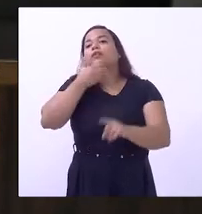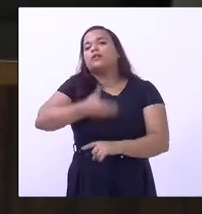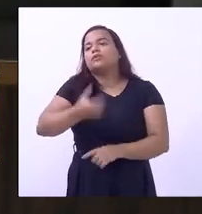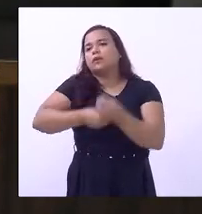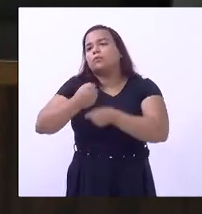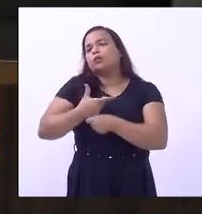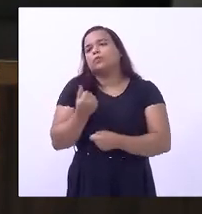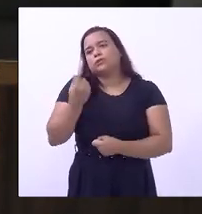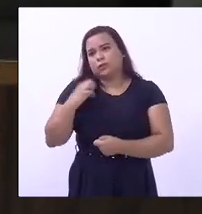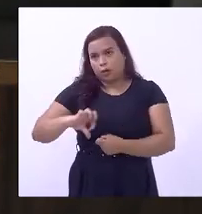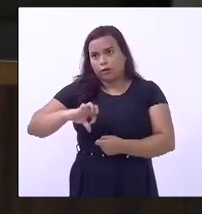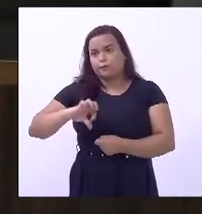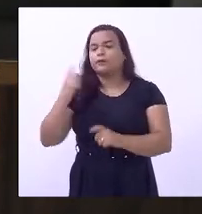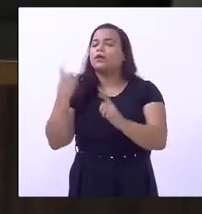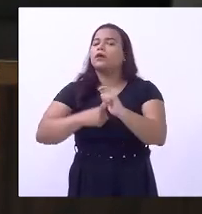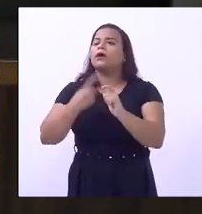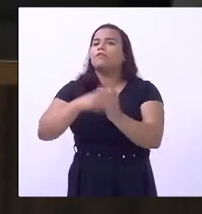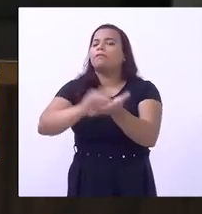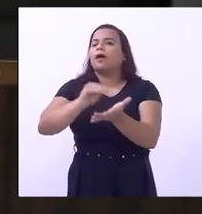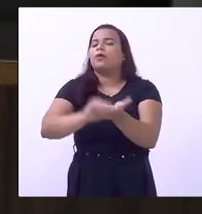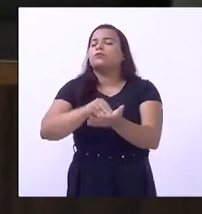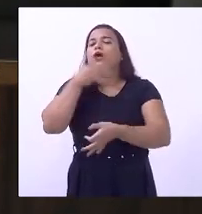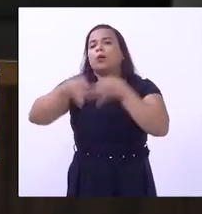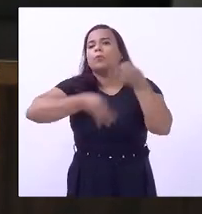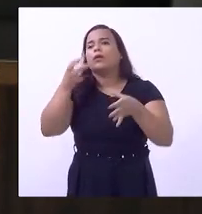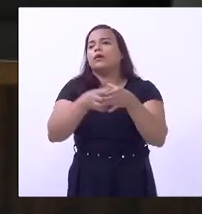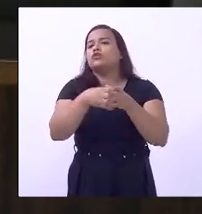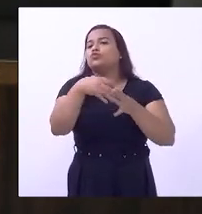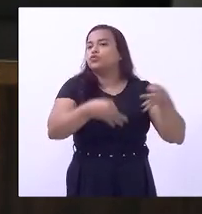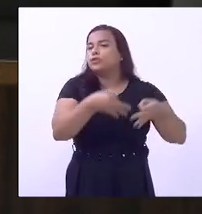2019. Pendendo de pareceres das comissões de Constituição e Justiça,